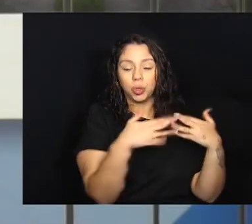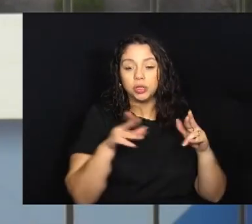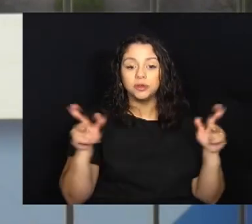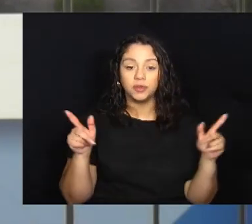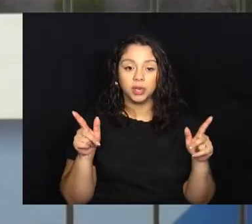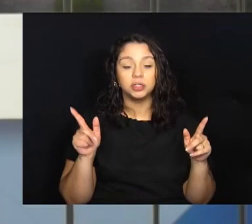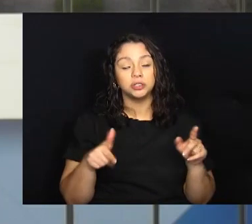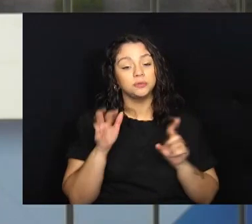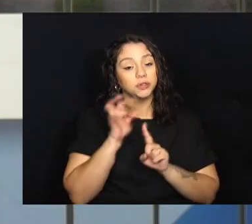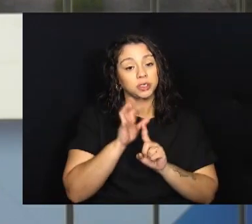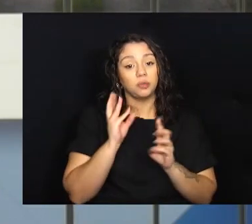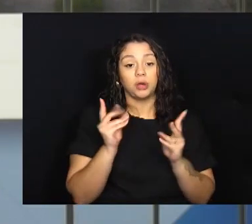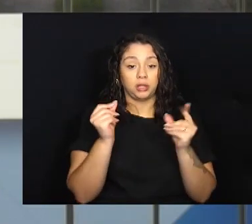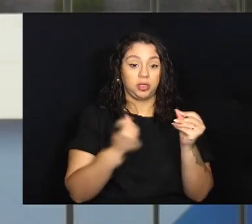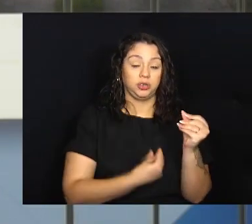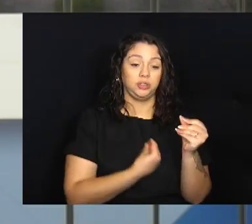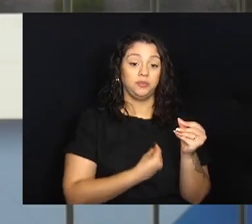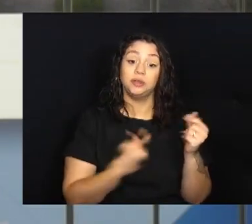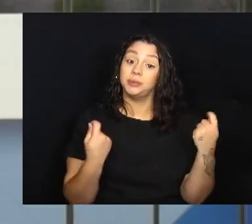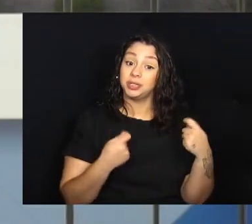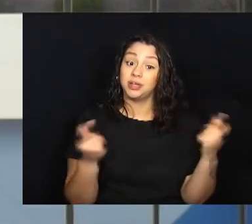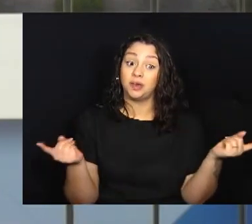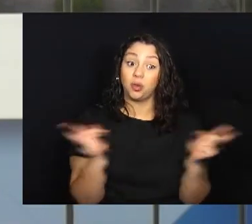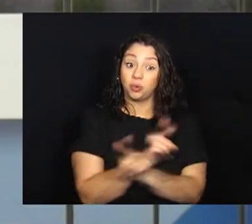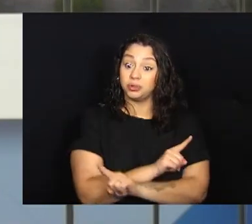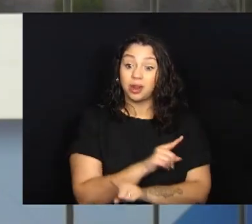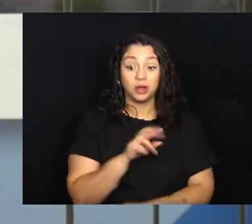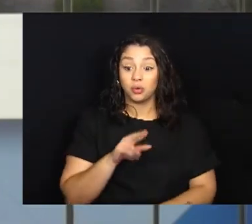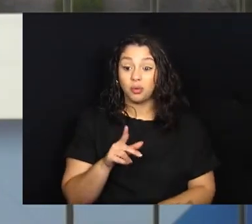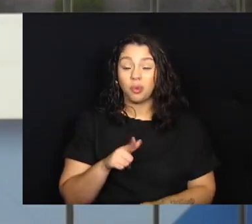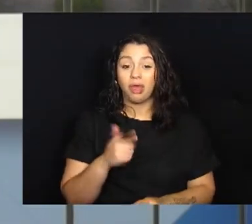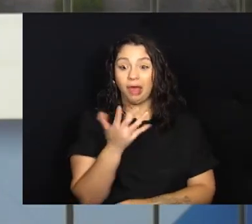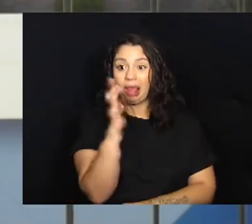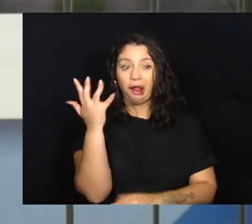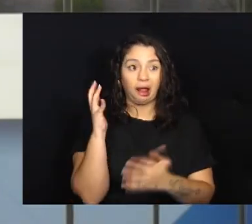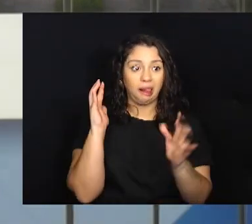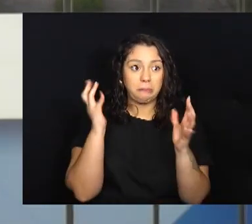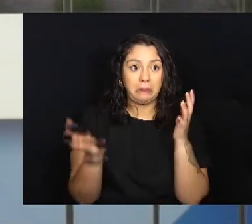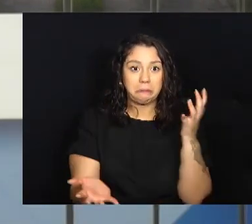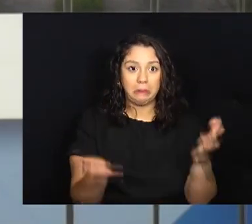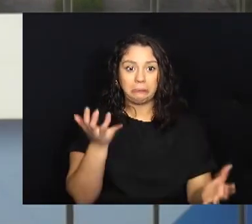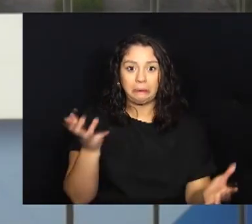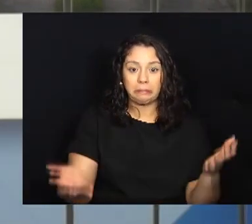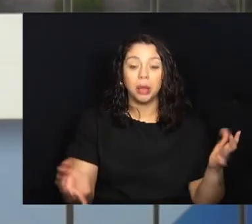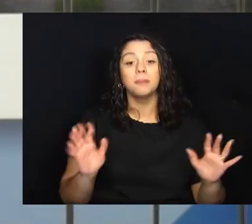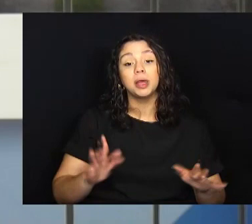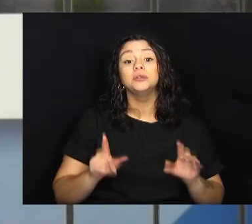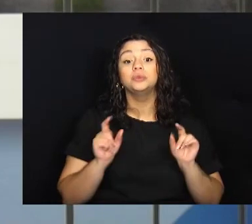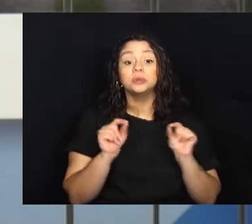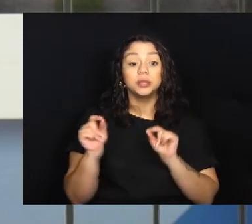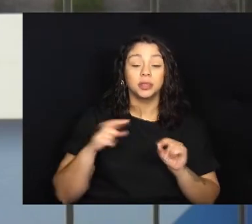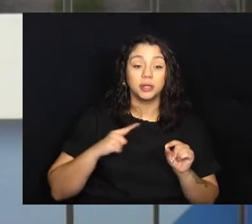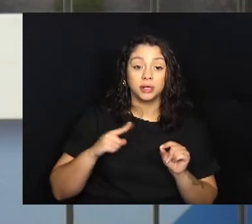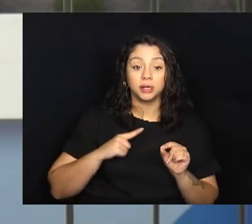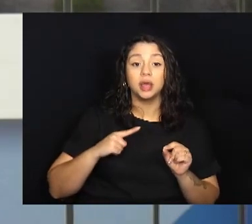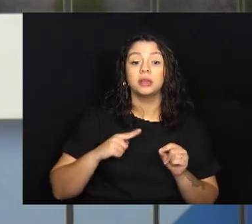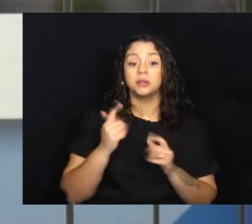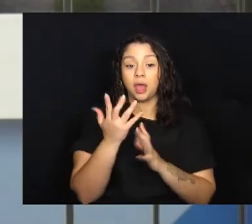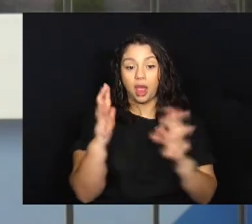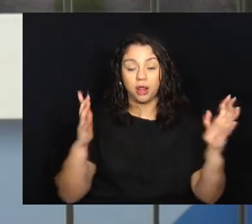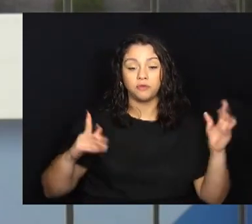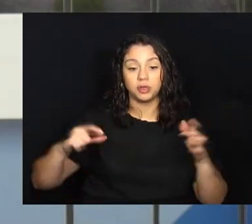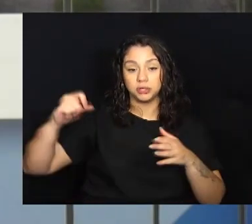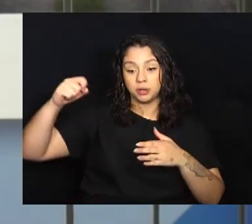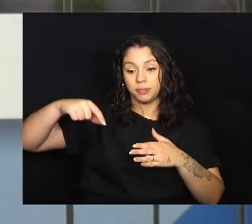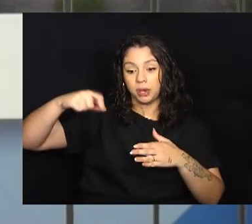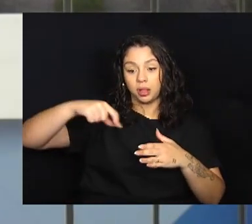vida. Nós deveríamos estar fazendo o contrário, não arrancando árvores, mas plantando árvores em regiões que não tem